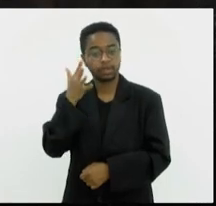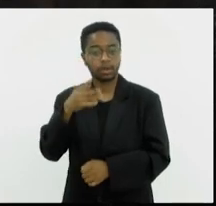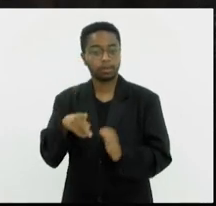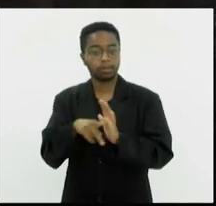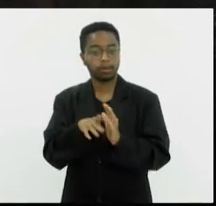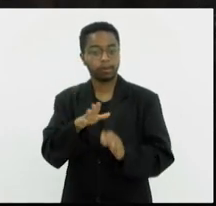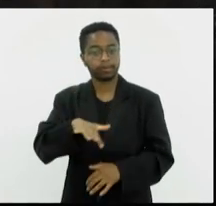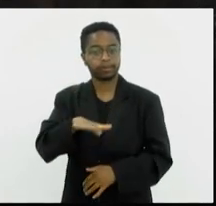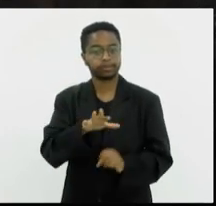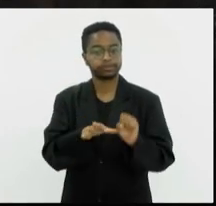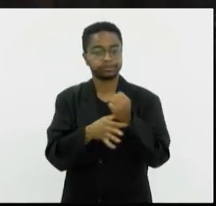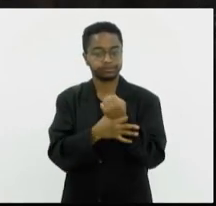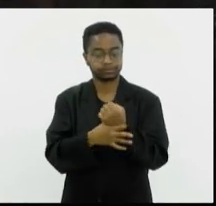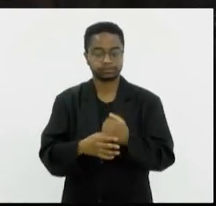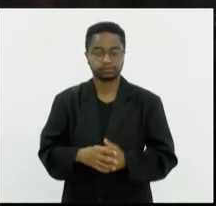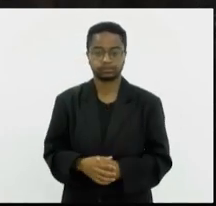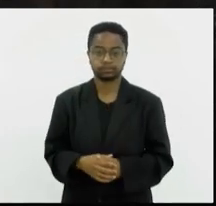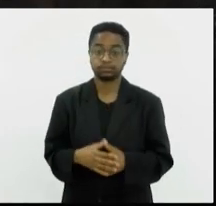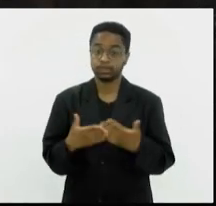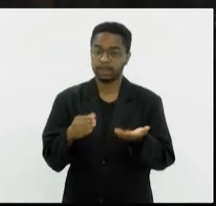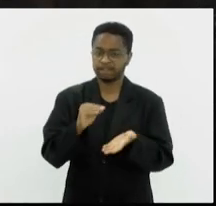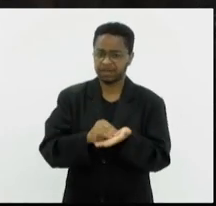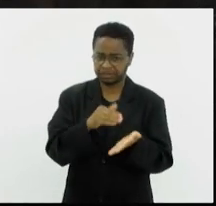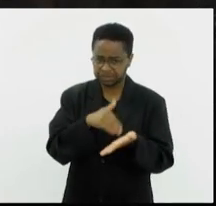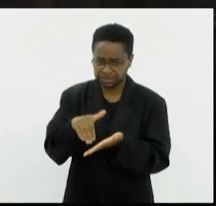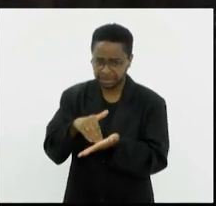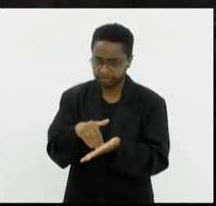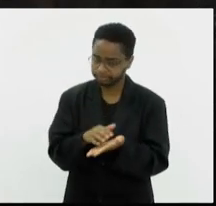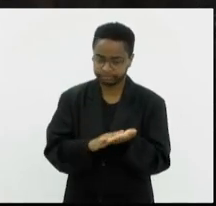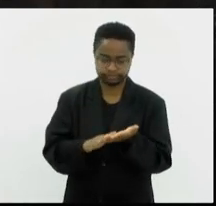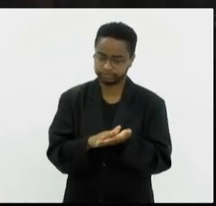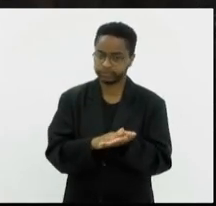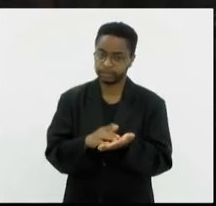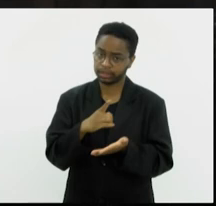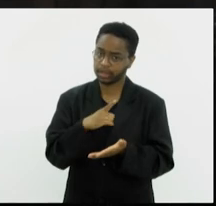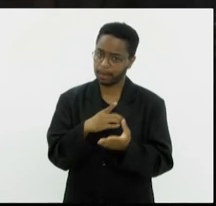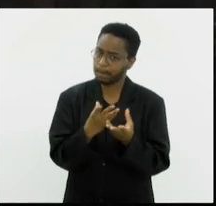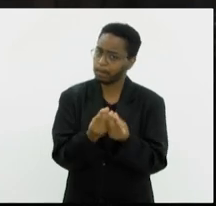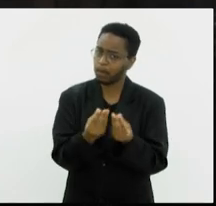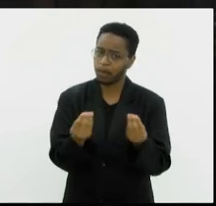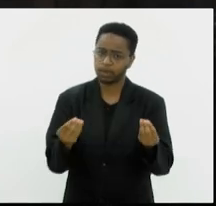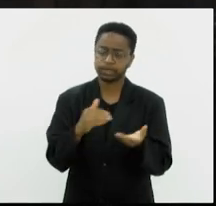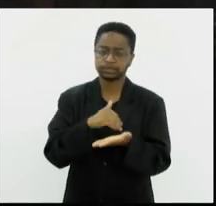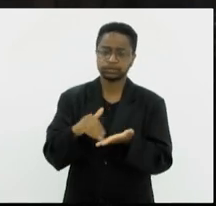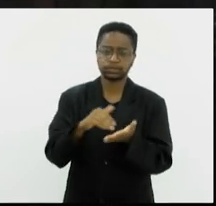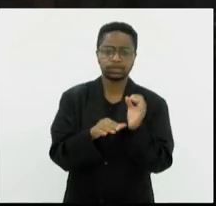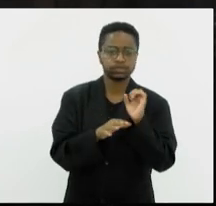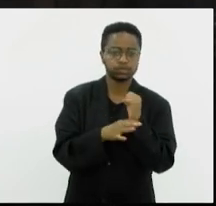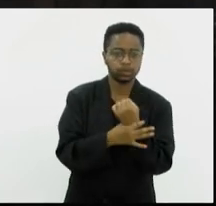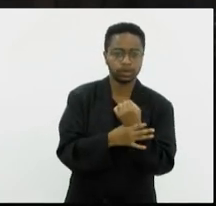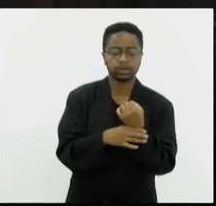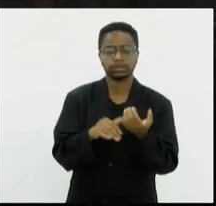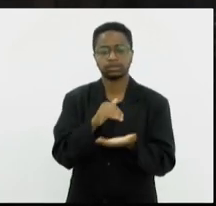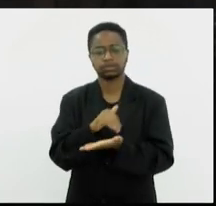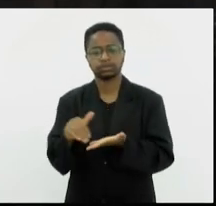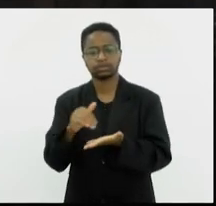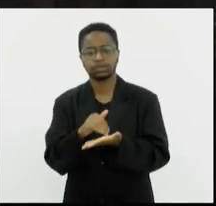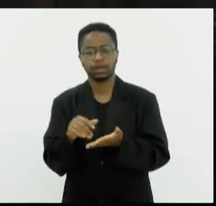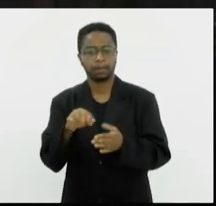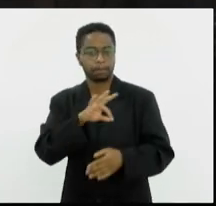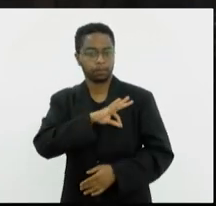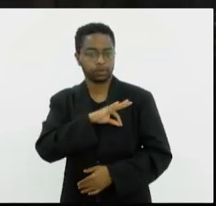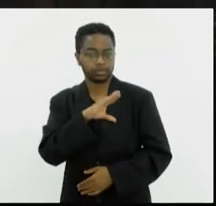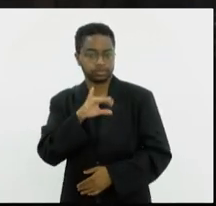segurança e não falta secretaria tem Secretaria de Segurança Secretaria de